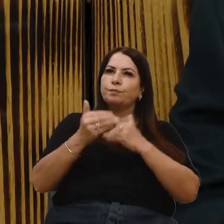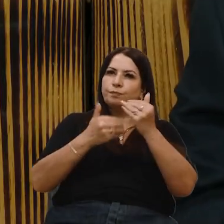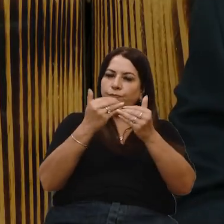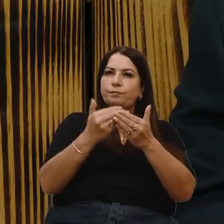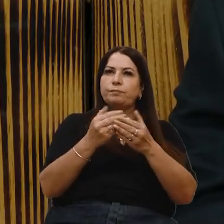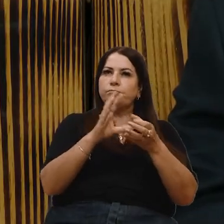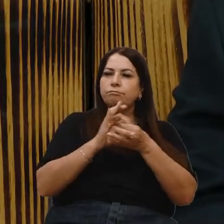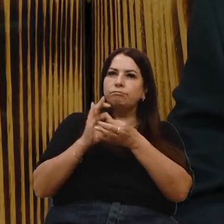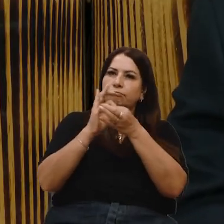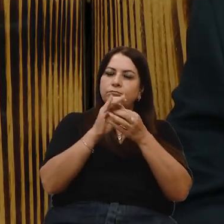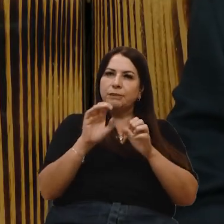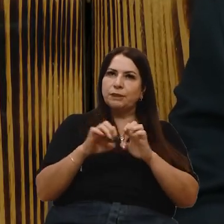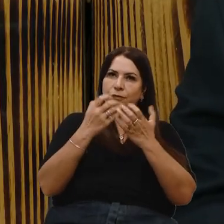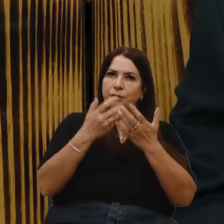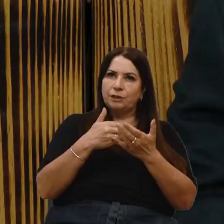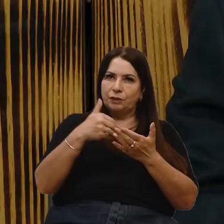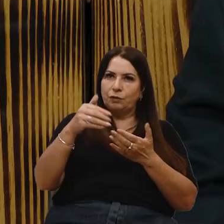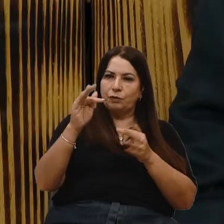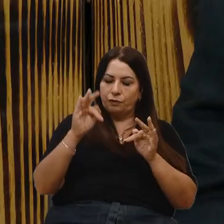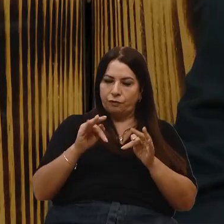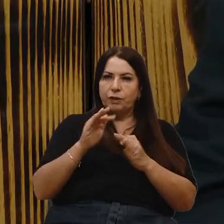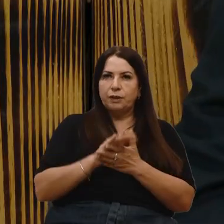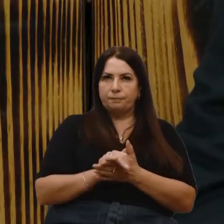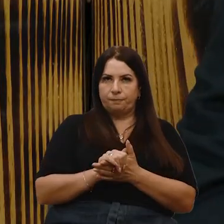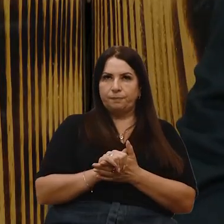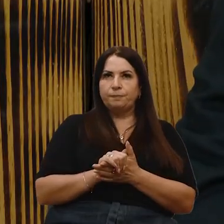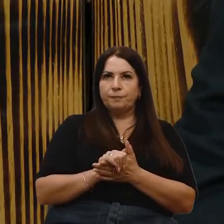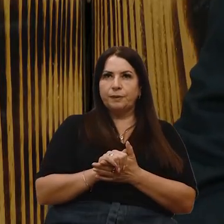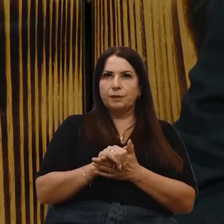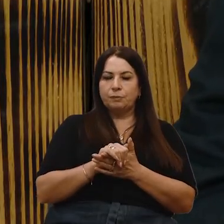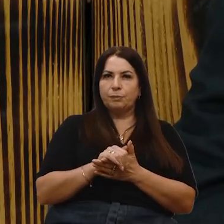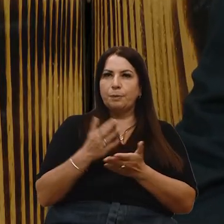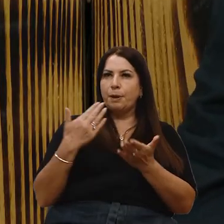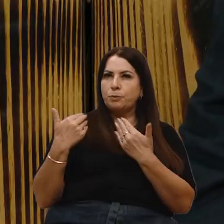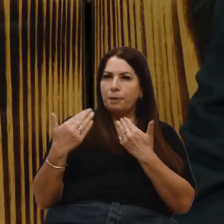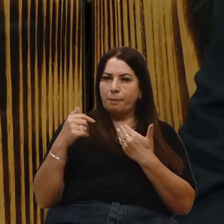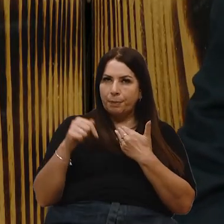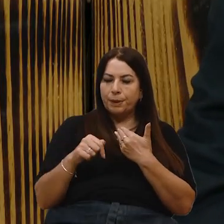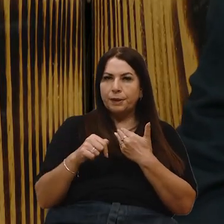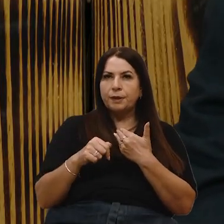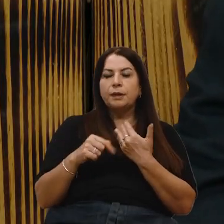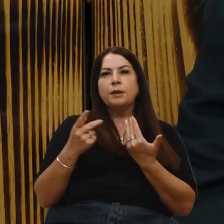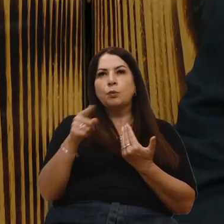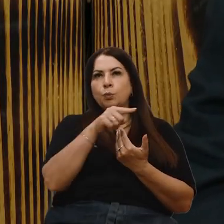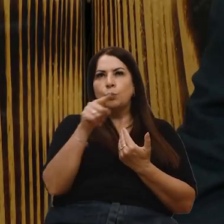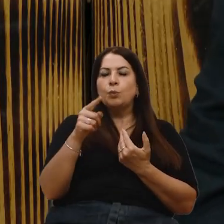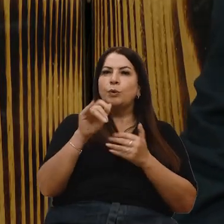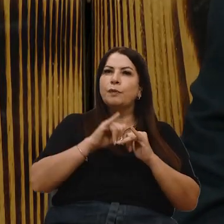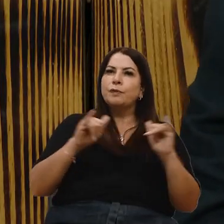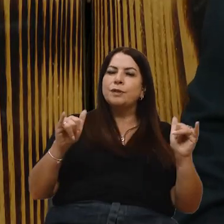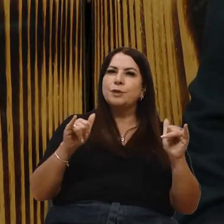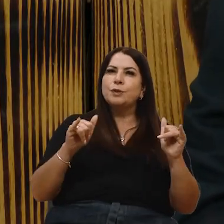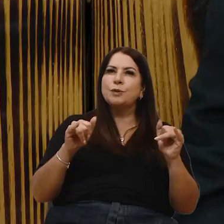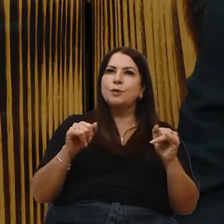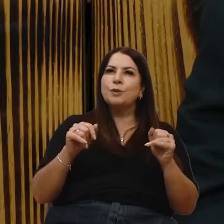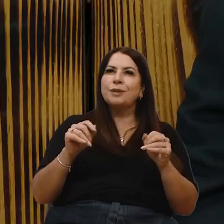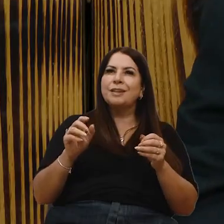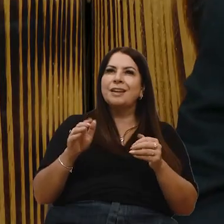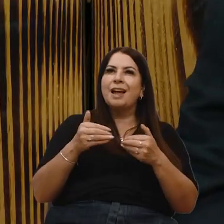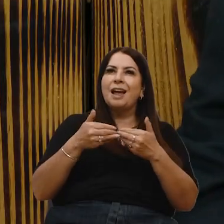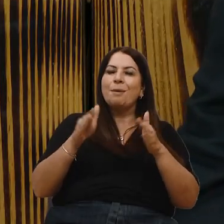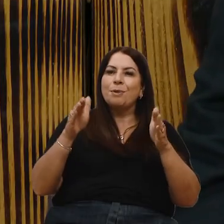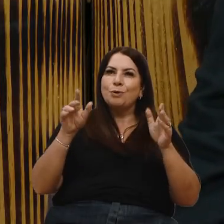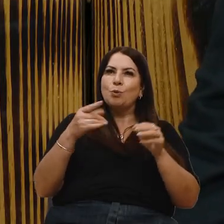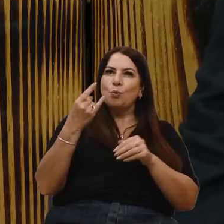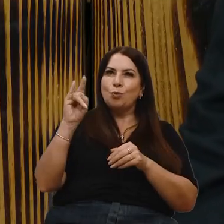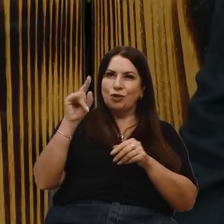esse processo de integração do evento, já estamos na reta final do nosso bate-papo, o fato que o senhor anunciou na cerimônia de